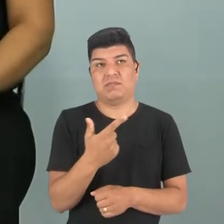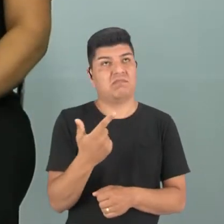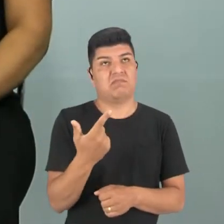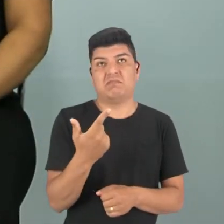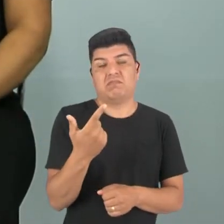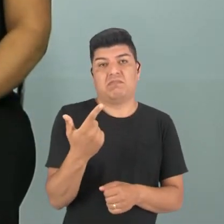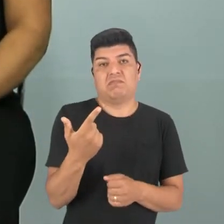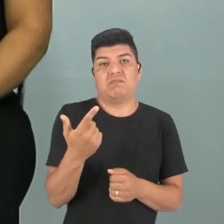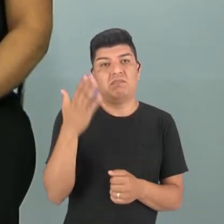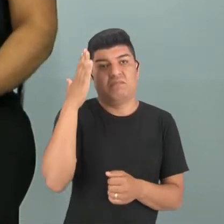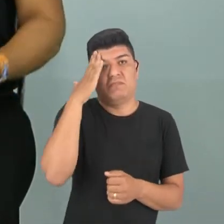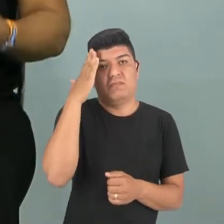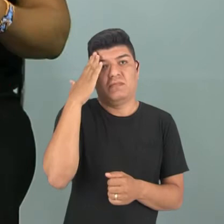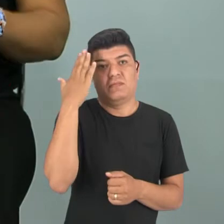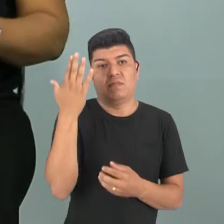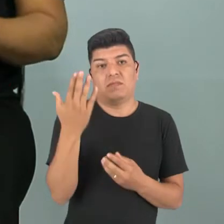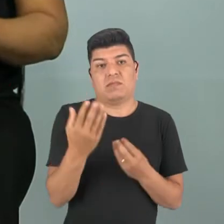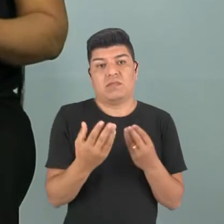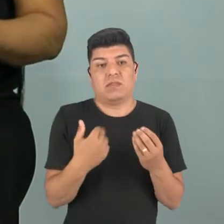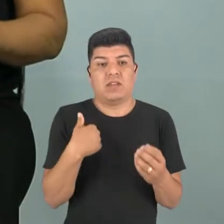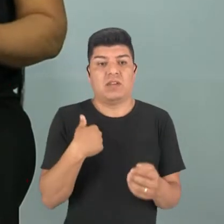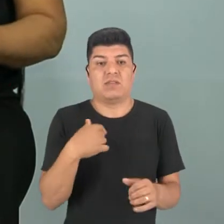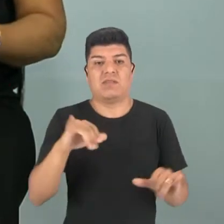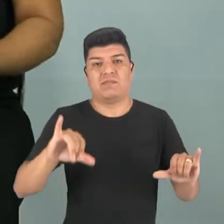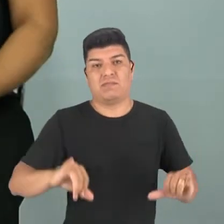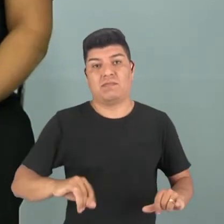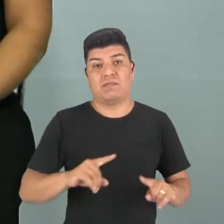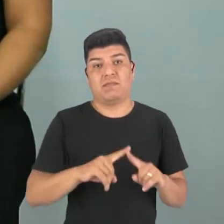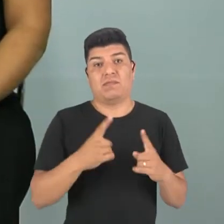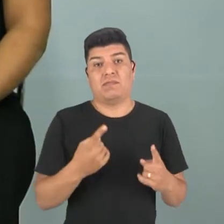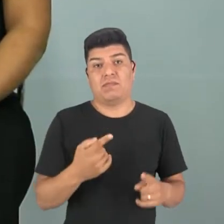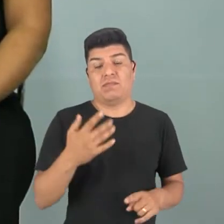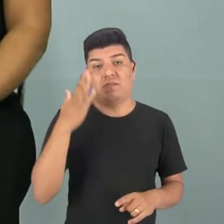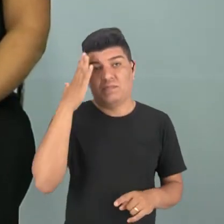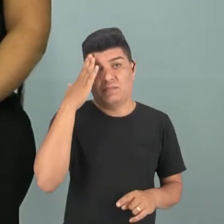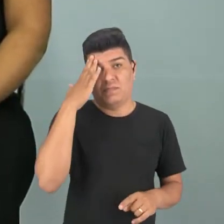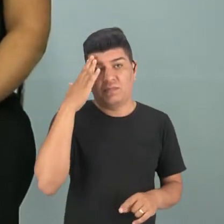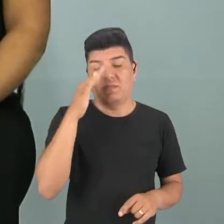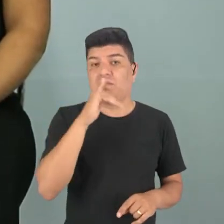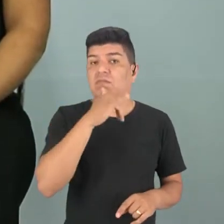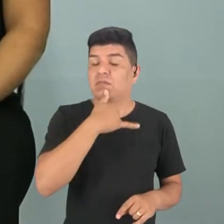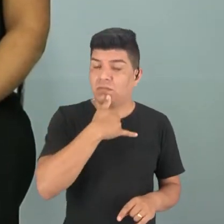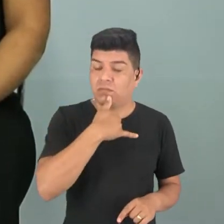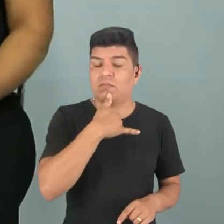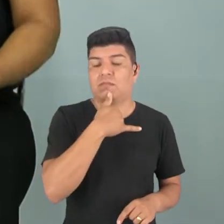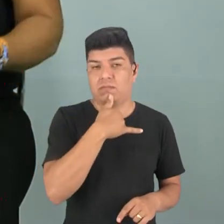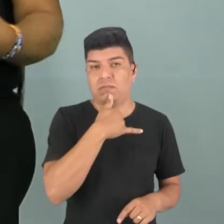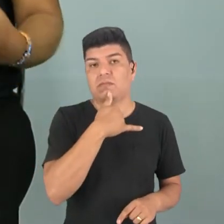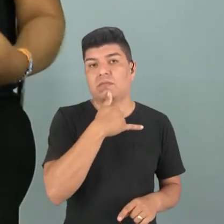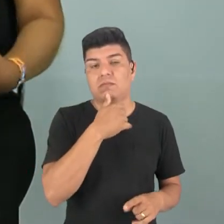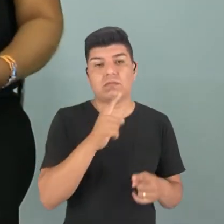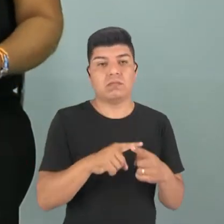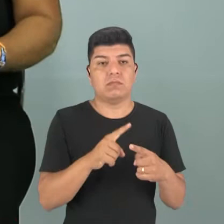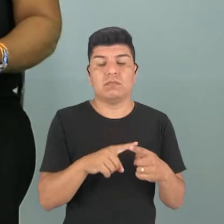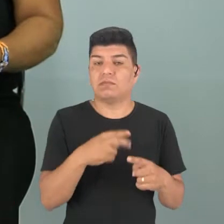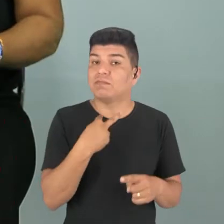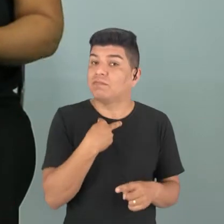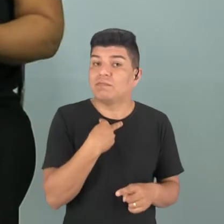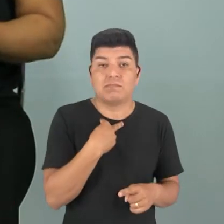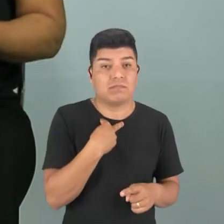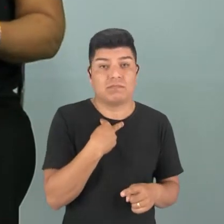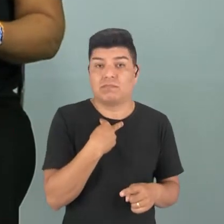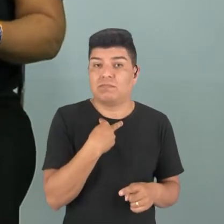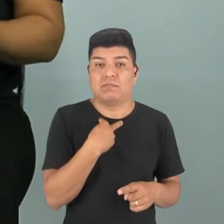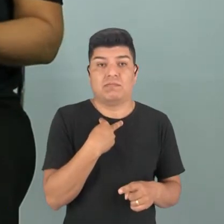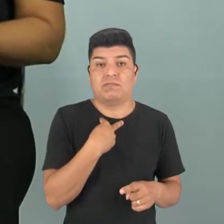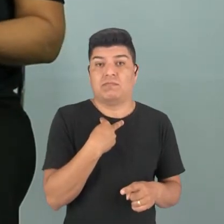noção do que eu estava sofrendo, né? Mas eu sei que eu fiquei muito triste por não poder, né, fazer